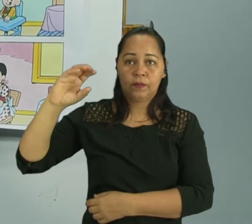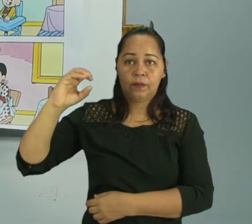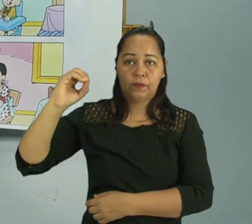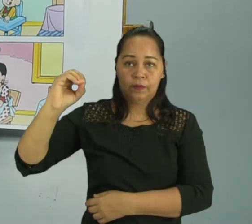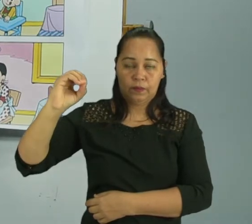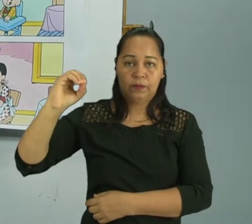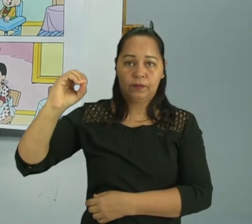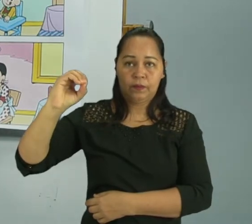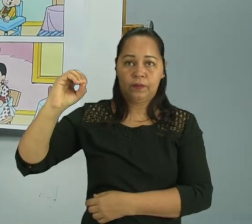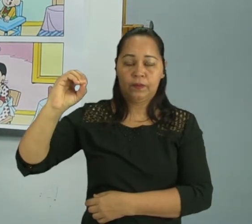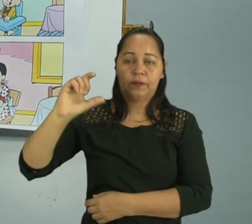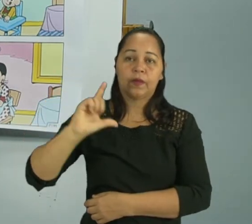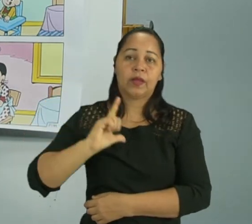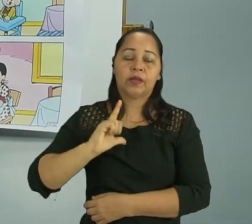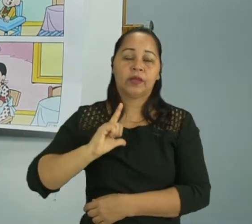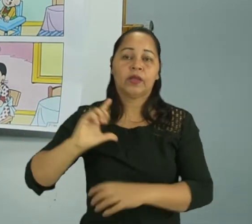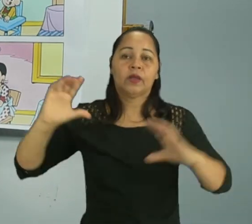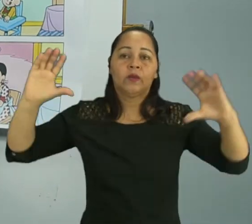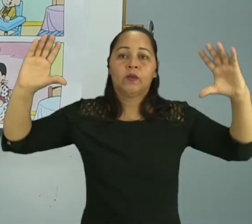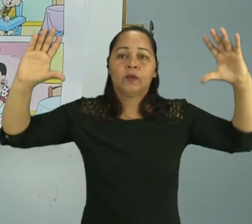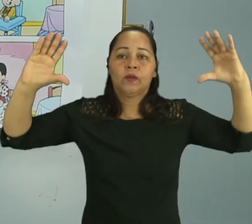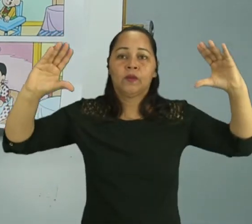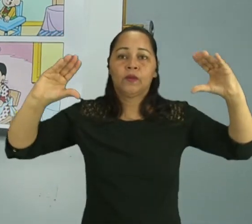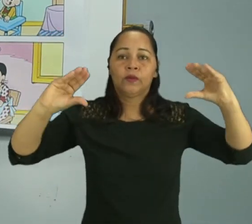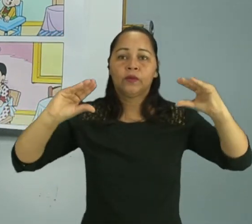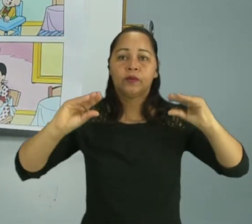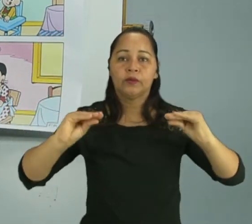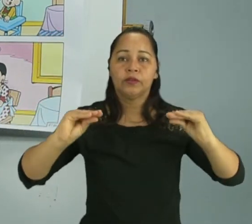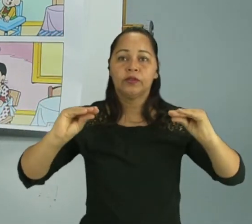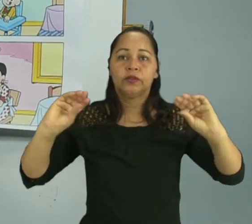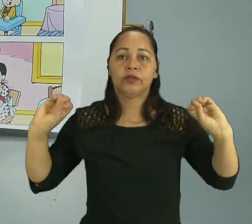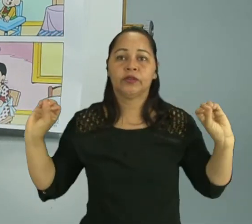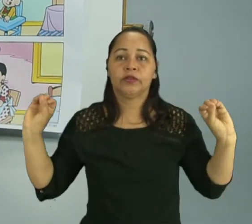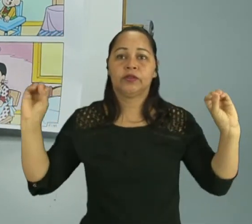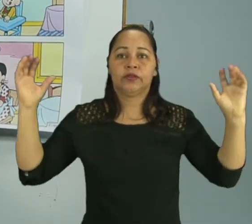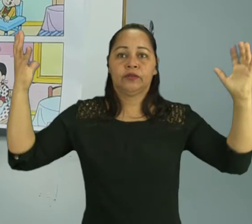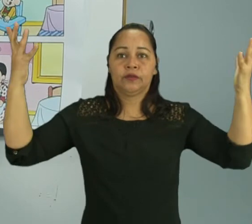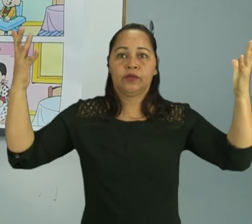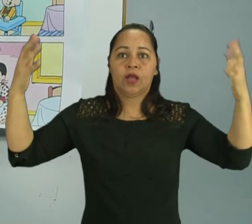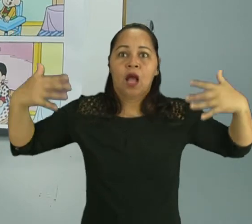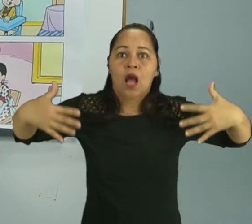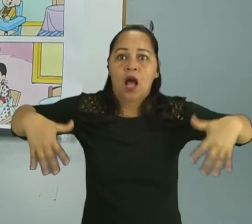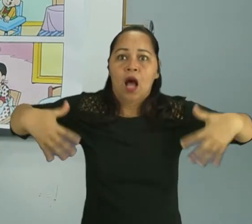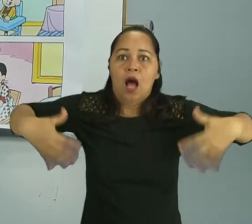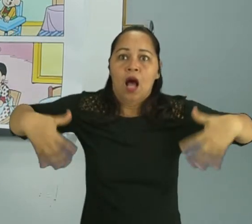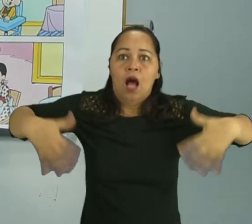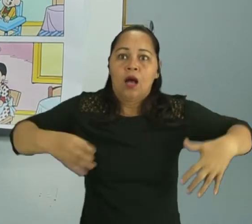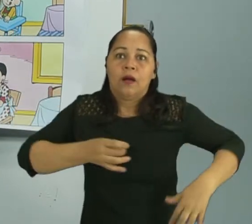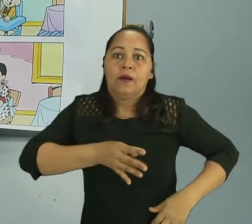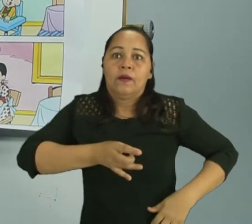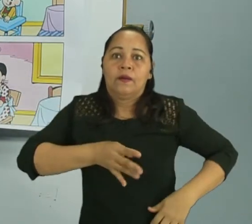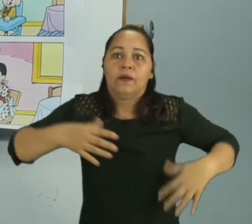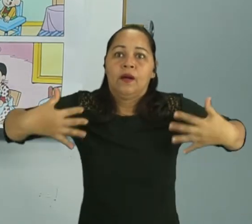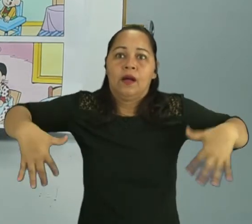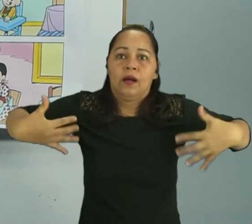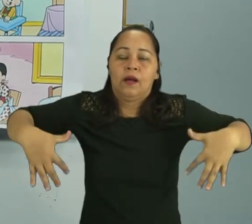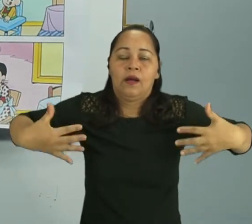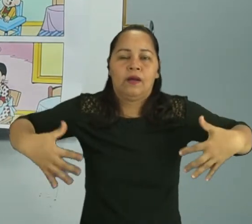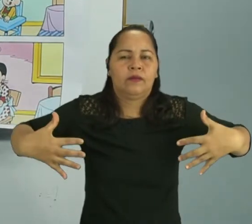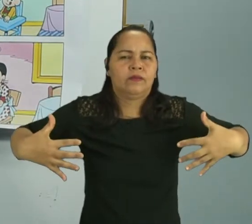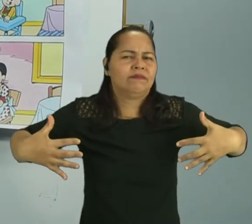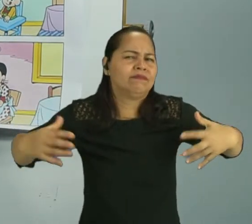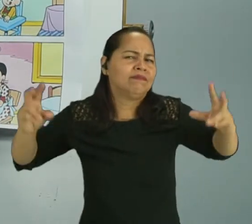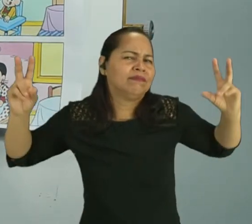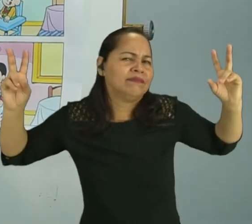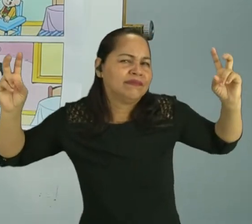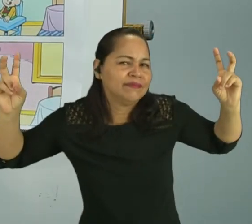aqui na capinha, ó, uma noite de festa e pânico, né? Então a gente já sabe que a